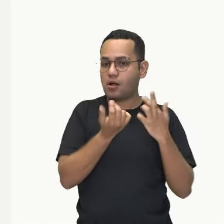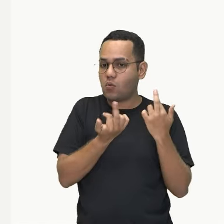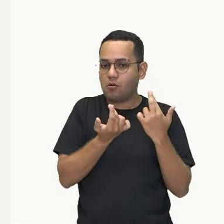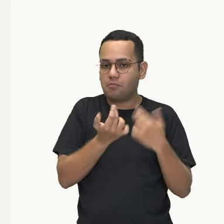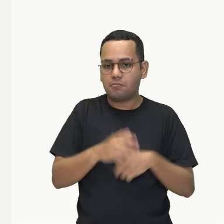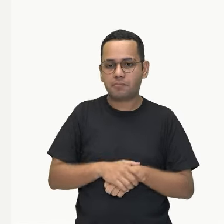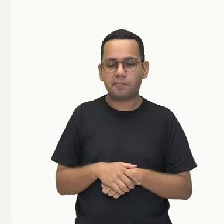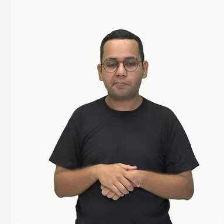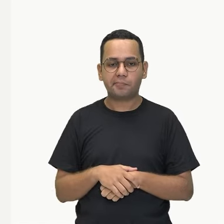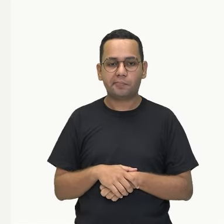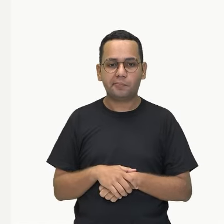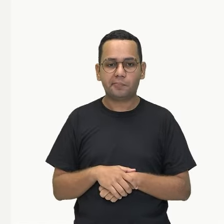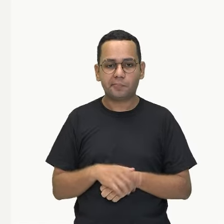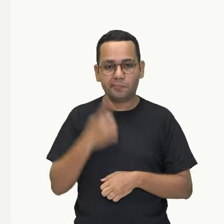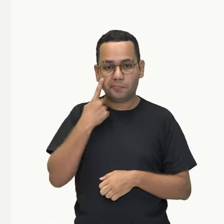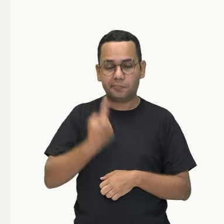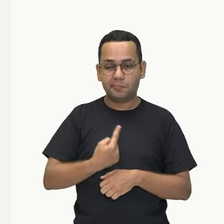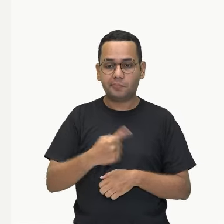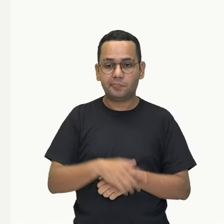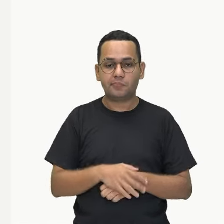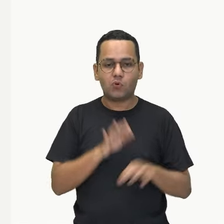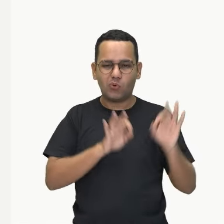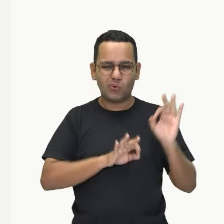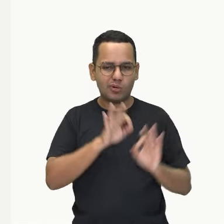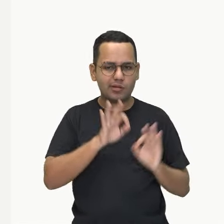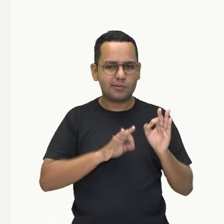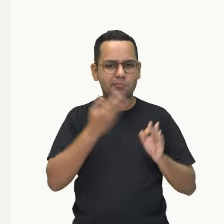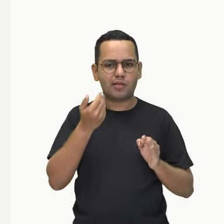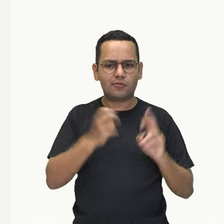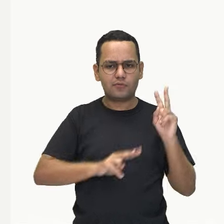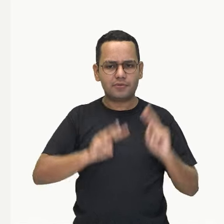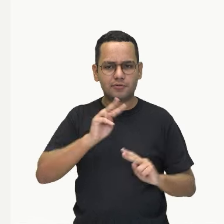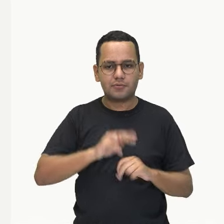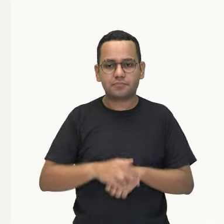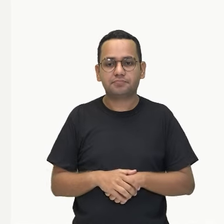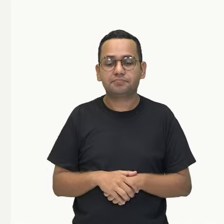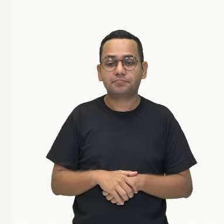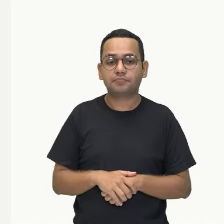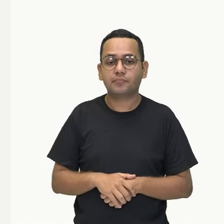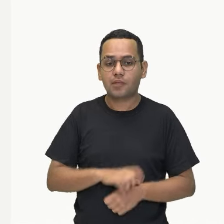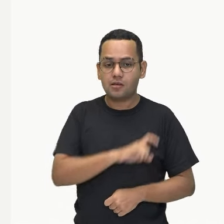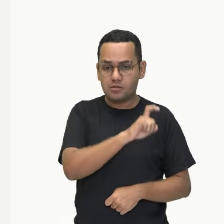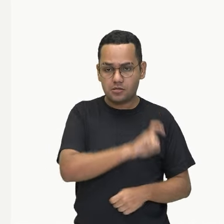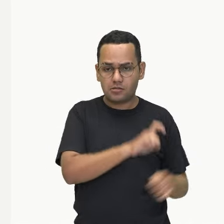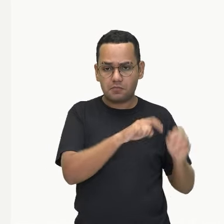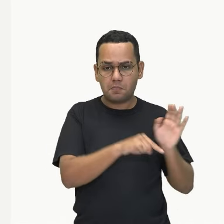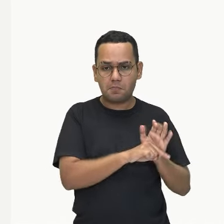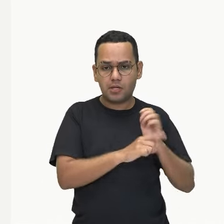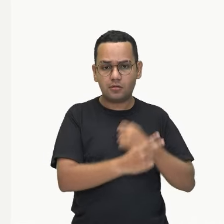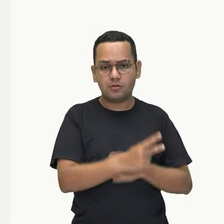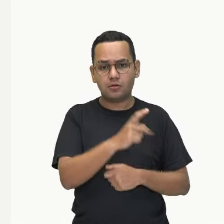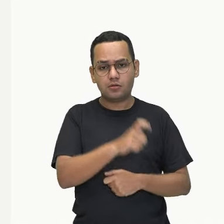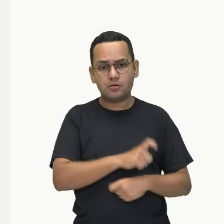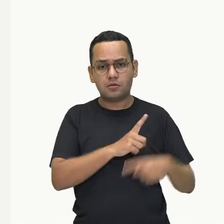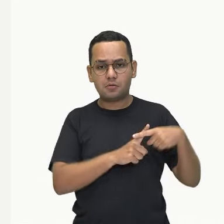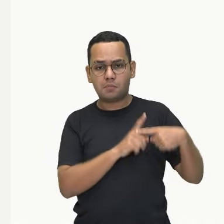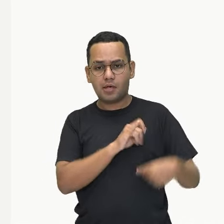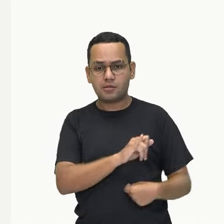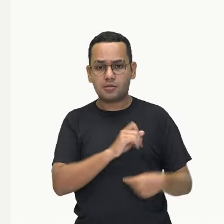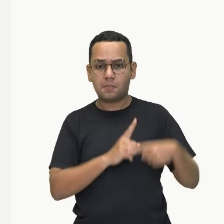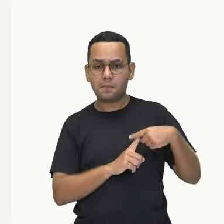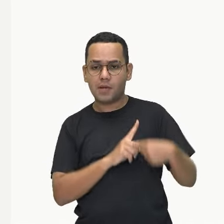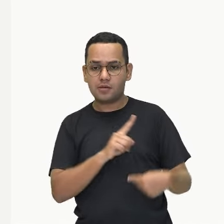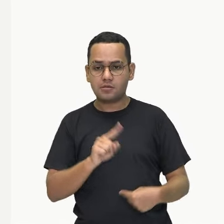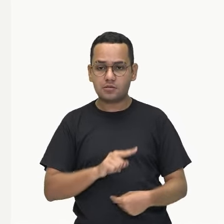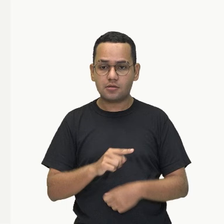ladinho do outro. Ó. X menos 2x mais y e mais z.